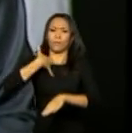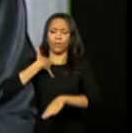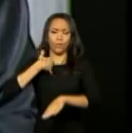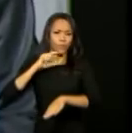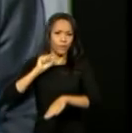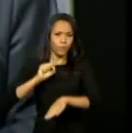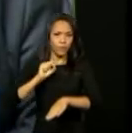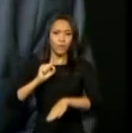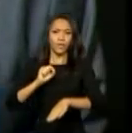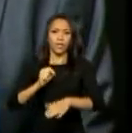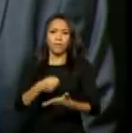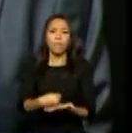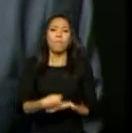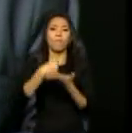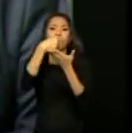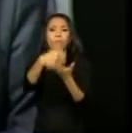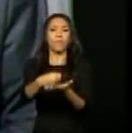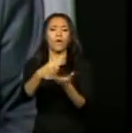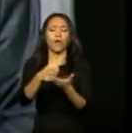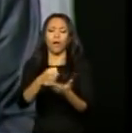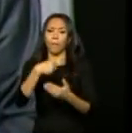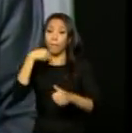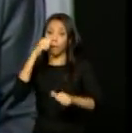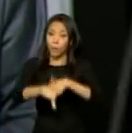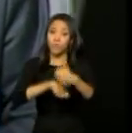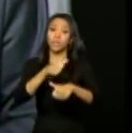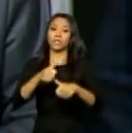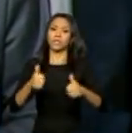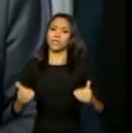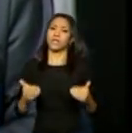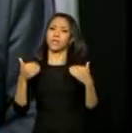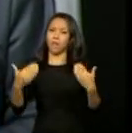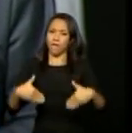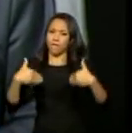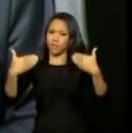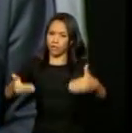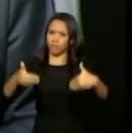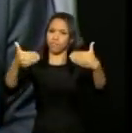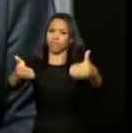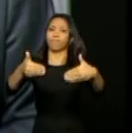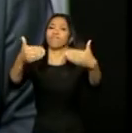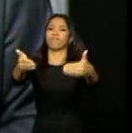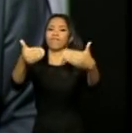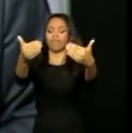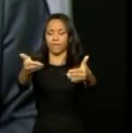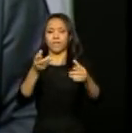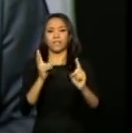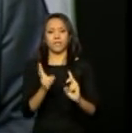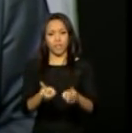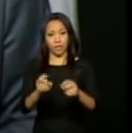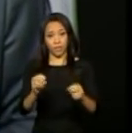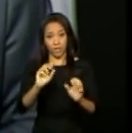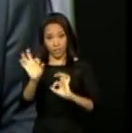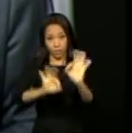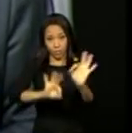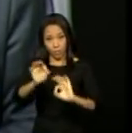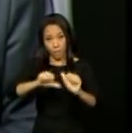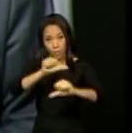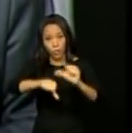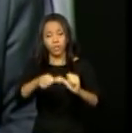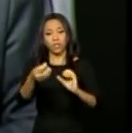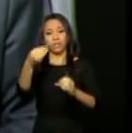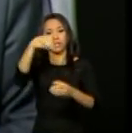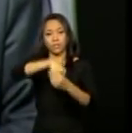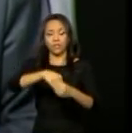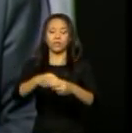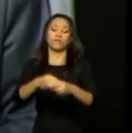decidido a promover mais mudanças e avançar criativamente na agenda das suas reformas estruturais. Mais